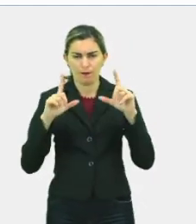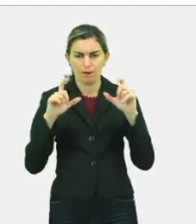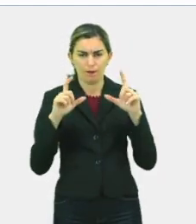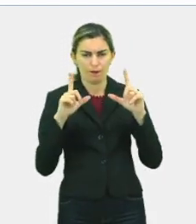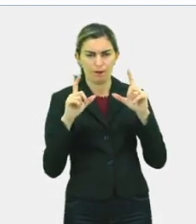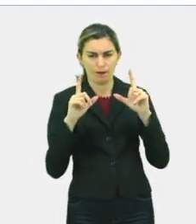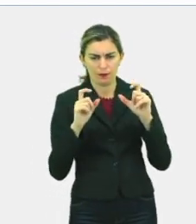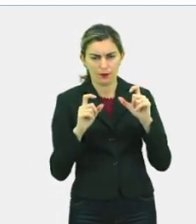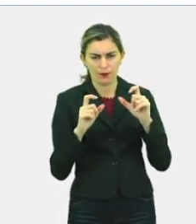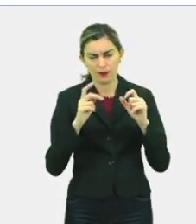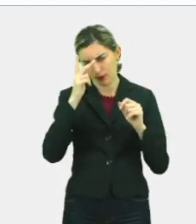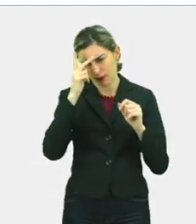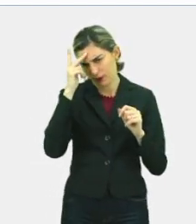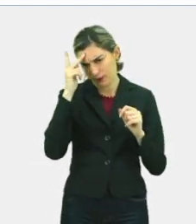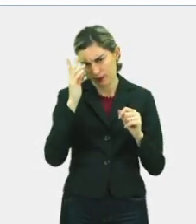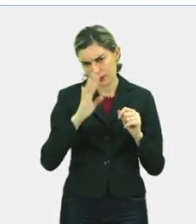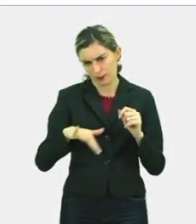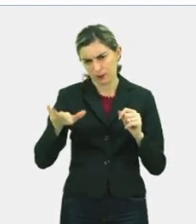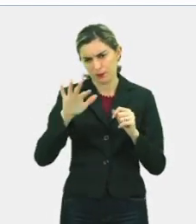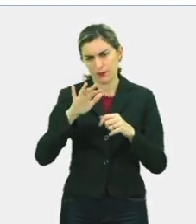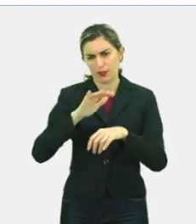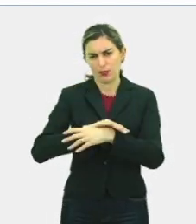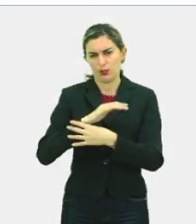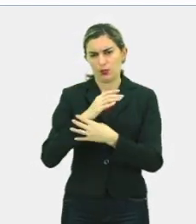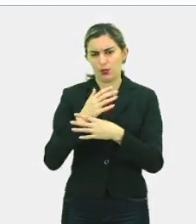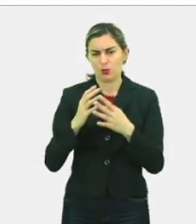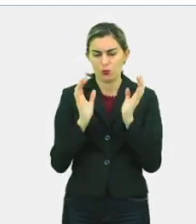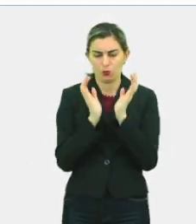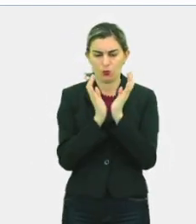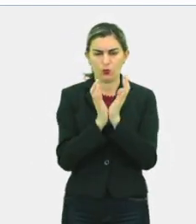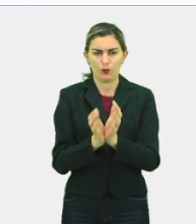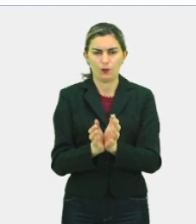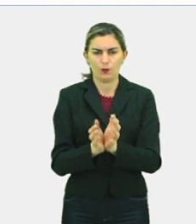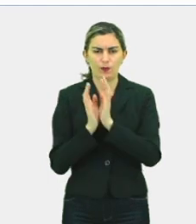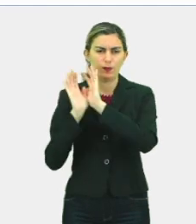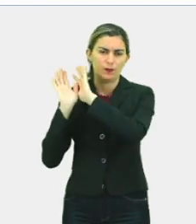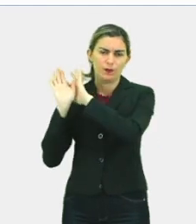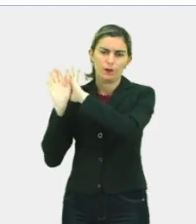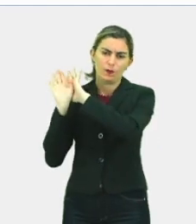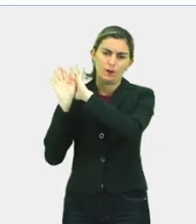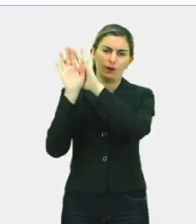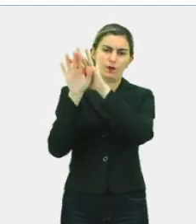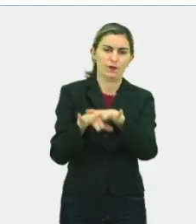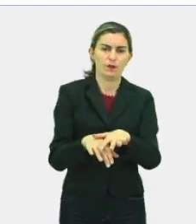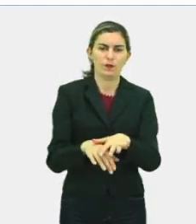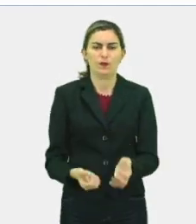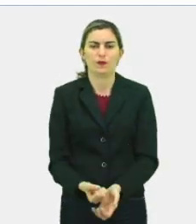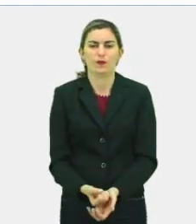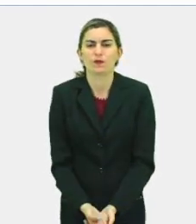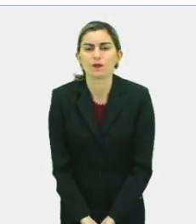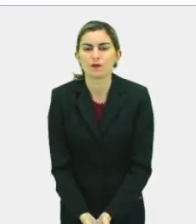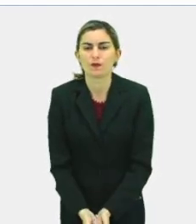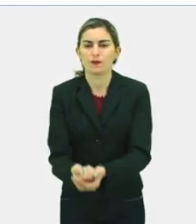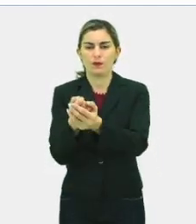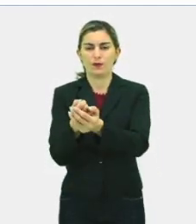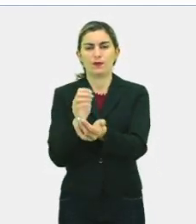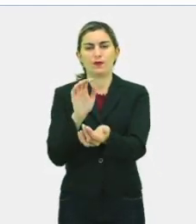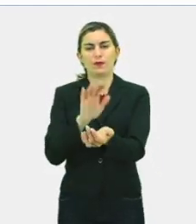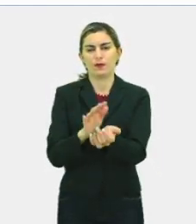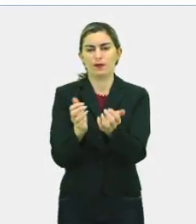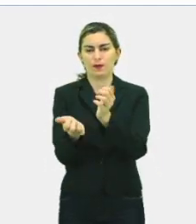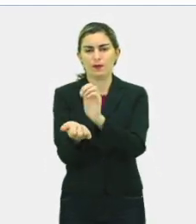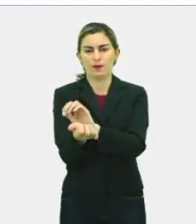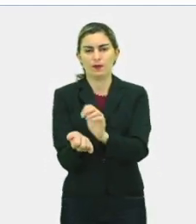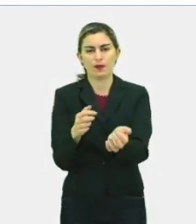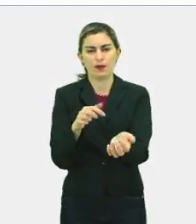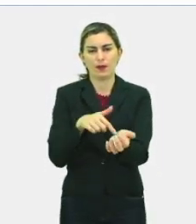a figura. A pessoa estende os braços e une as mãos, onde a bola vai bater aonde? No antebraço.